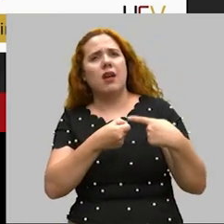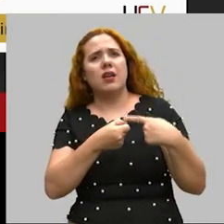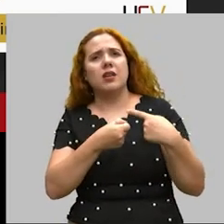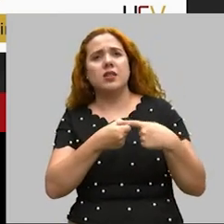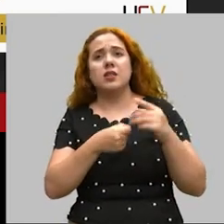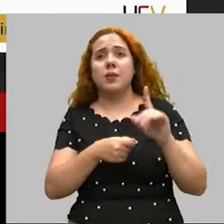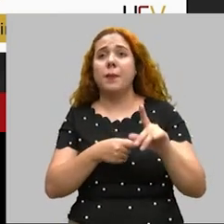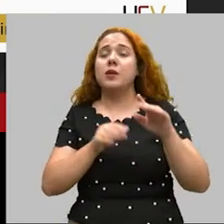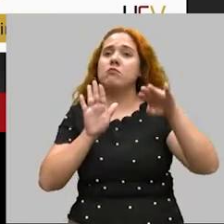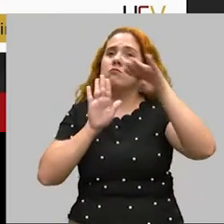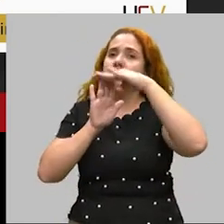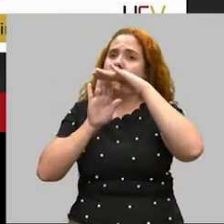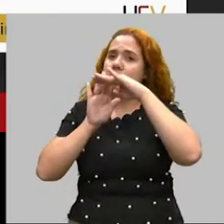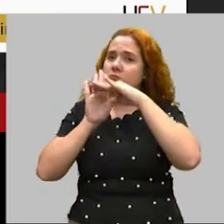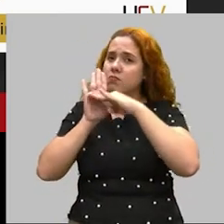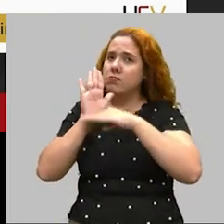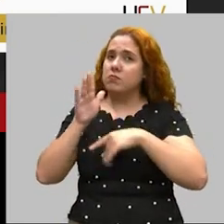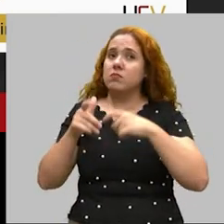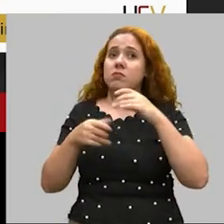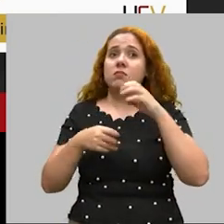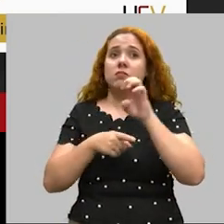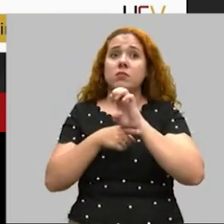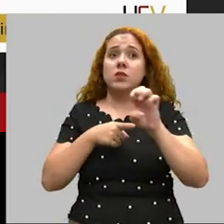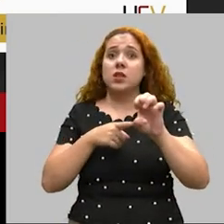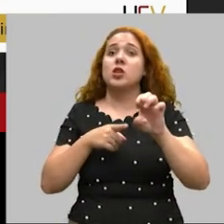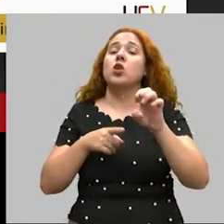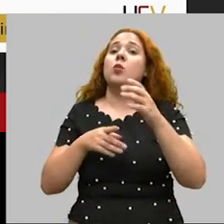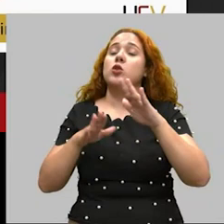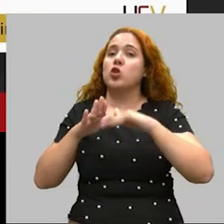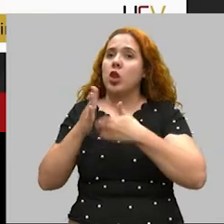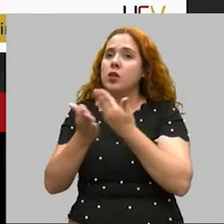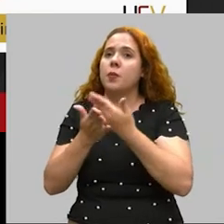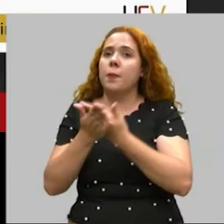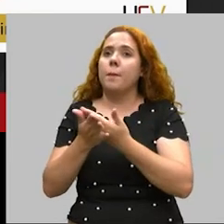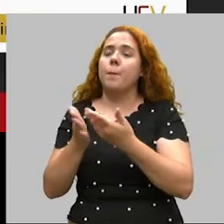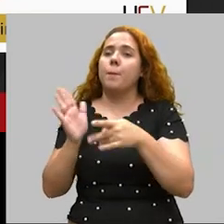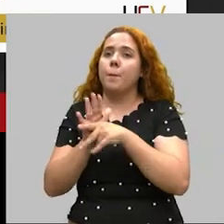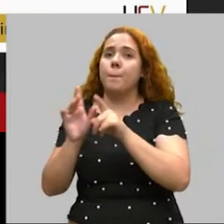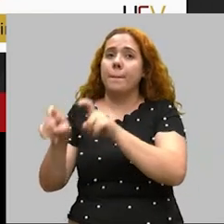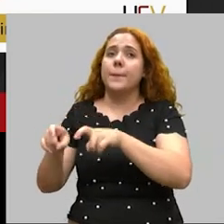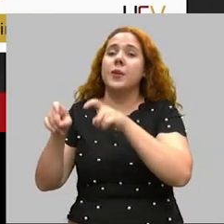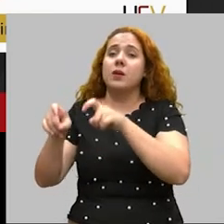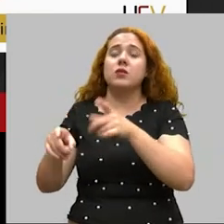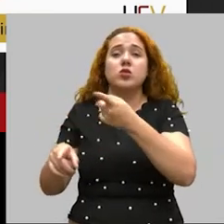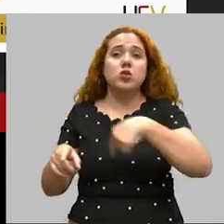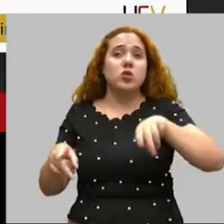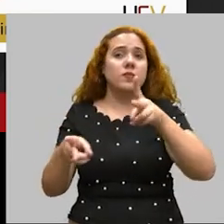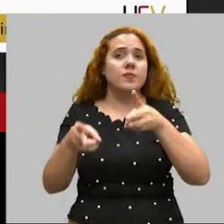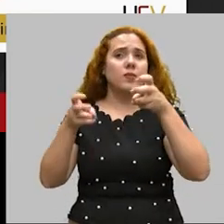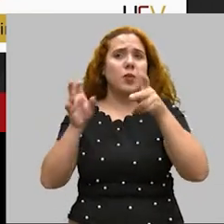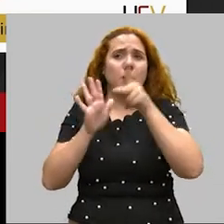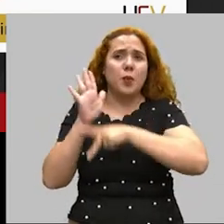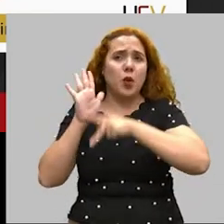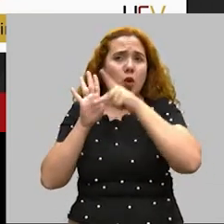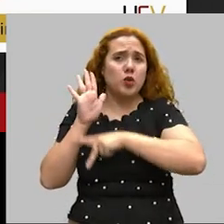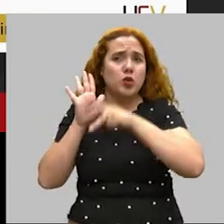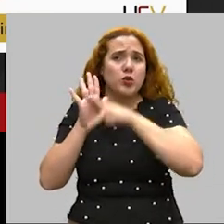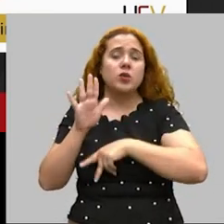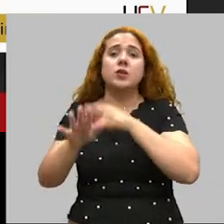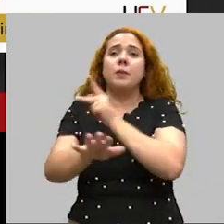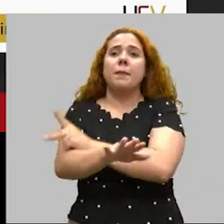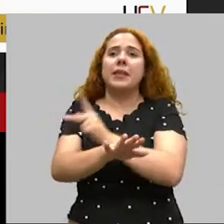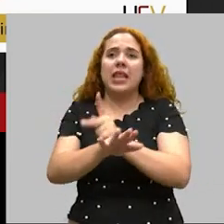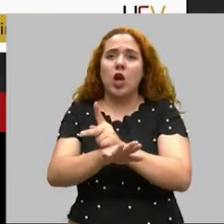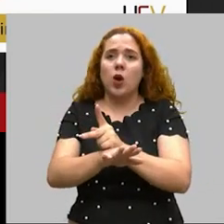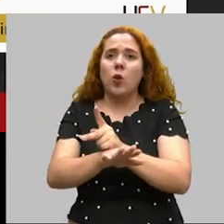classificadas pelo Estado como escolas do Campo na verdade a gente observa que os projetos políticos pedagógicos delas